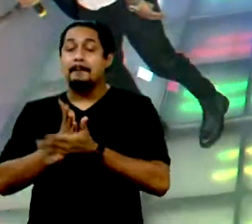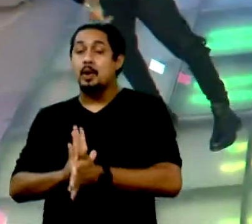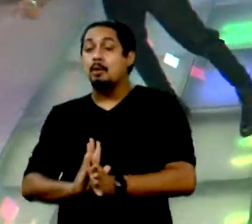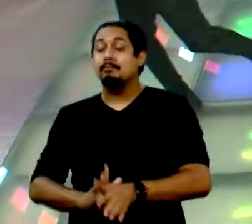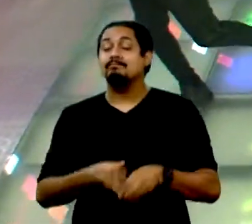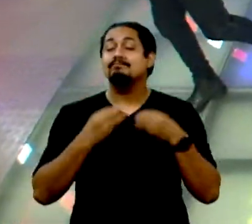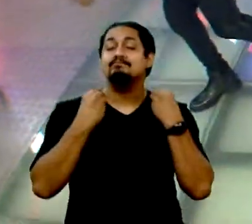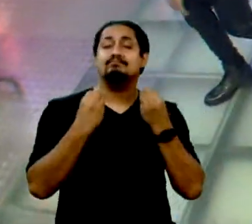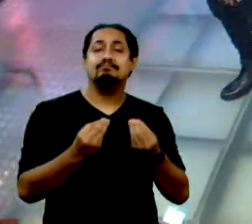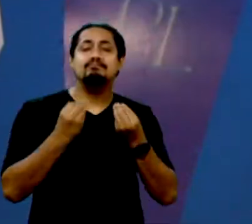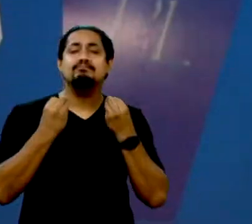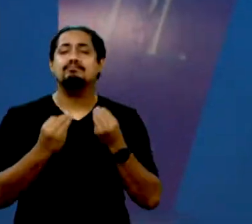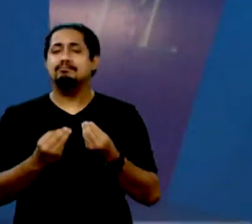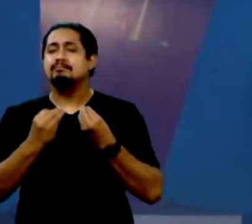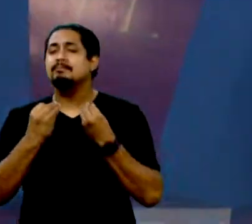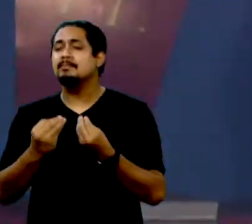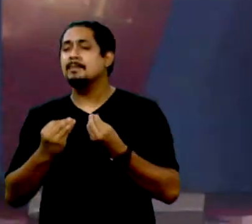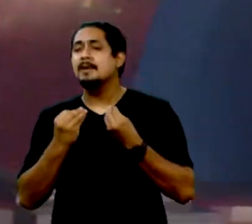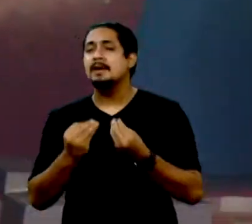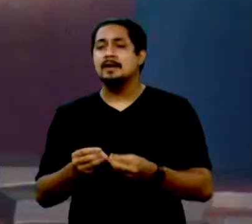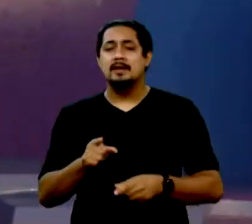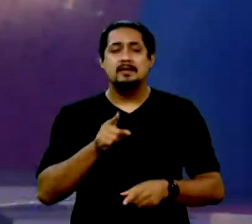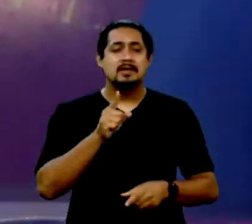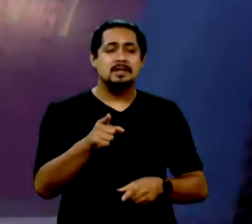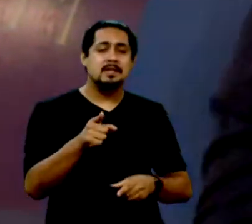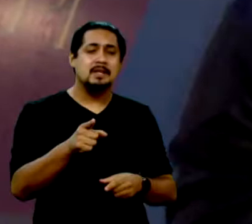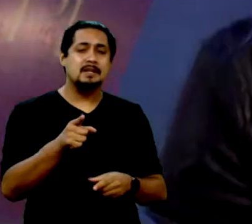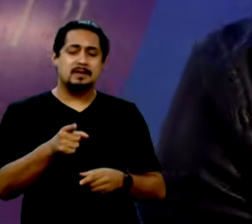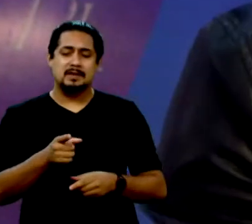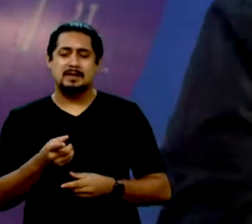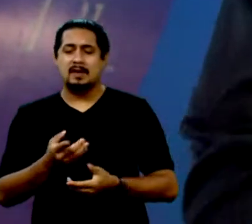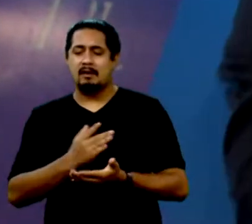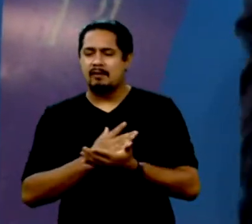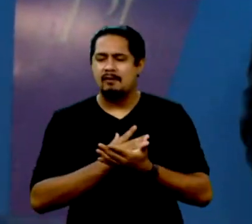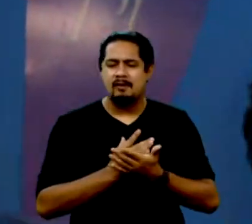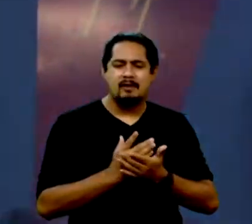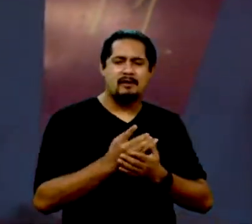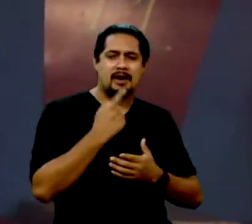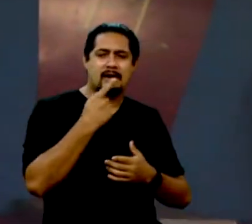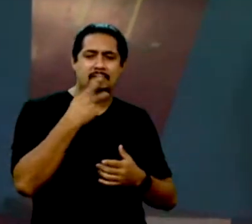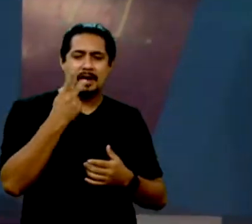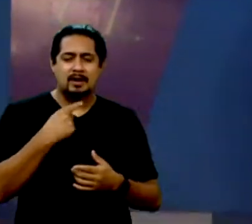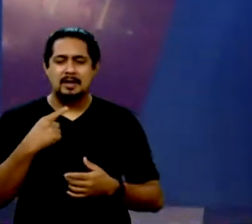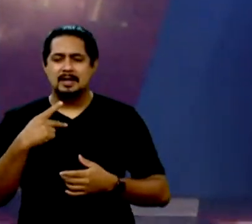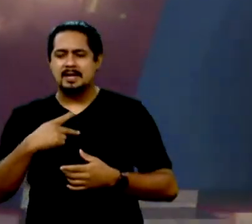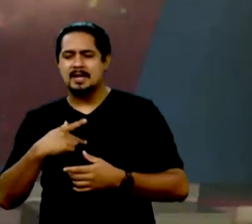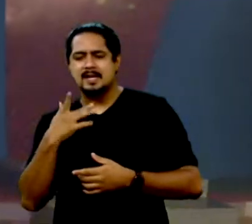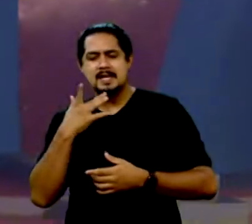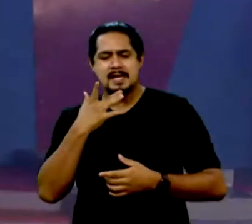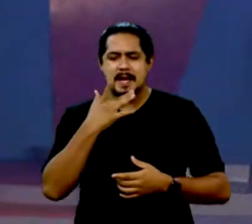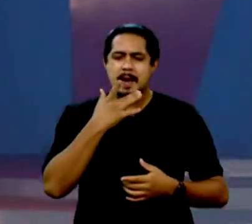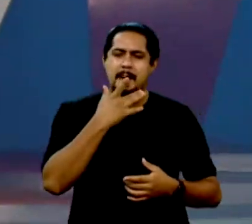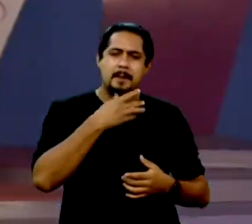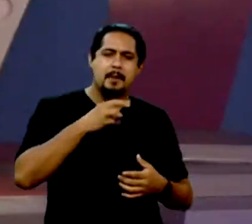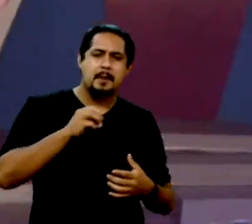acabou? Se ontem mesmo você confessou que tem sabor de moranguinho, tem sabor